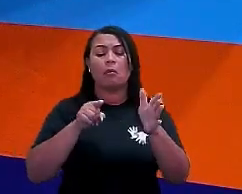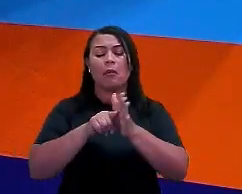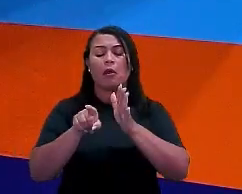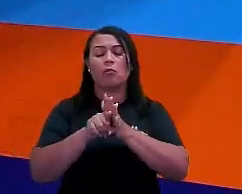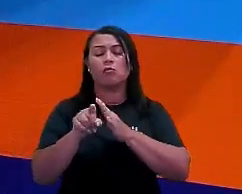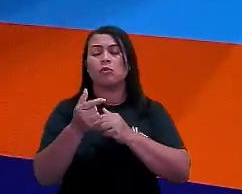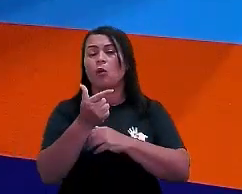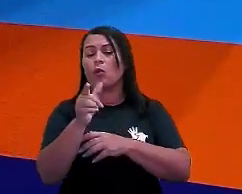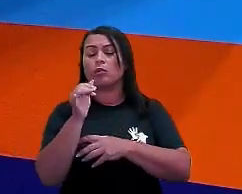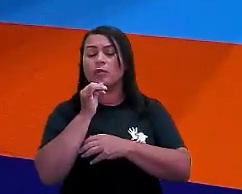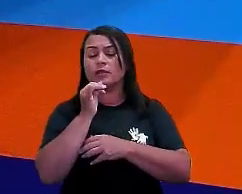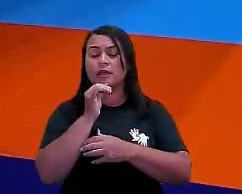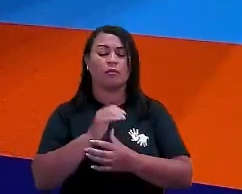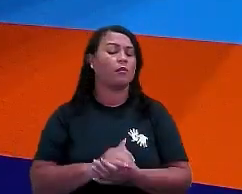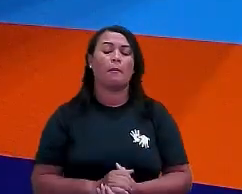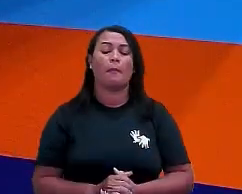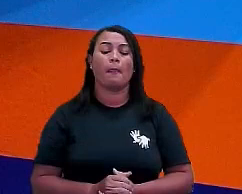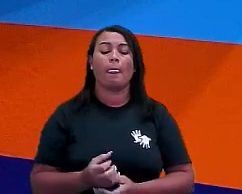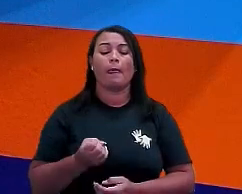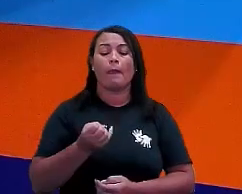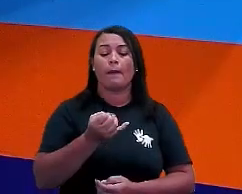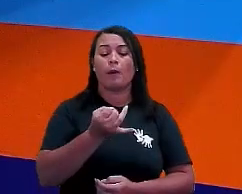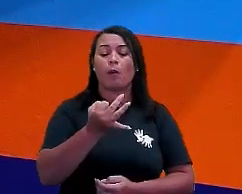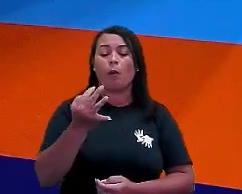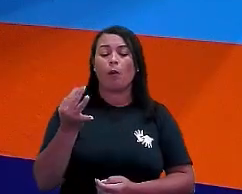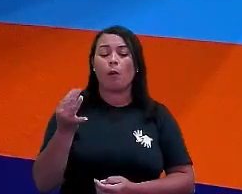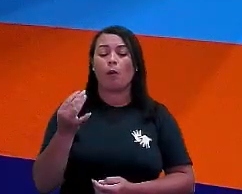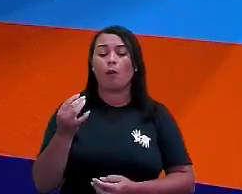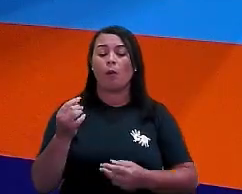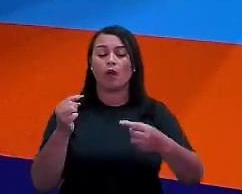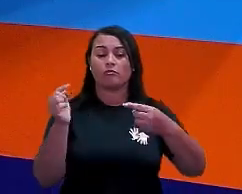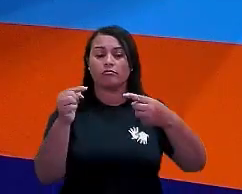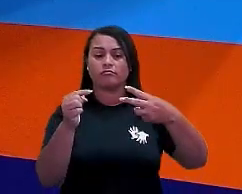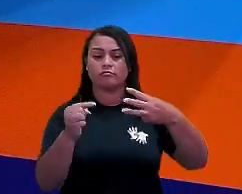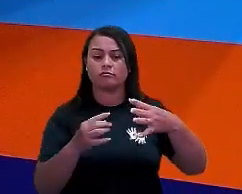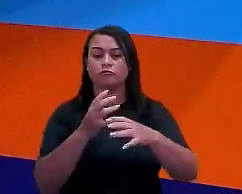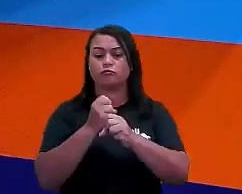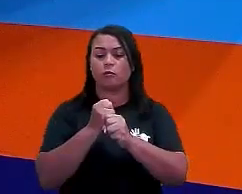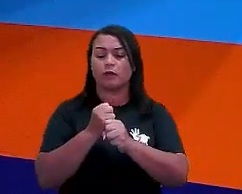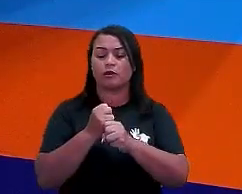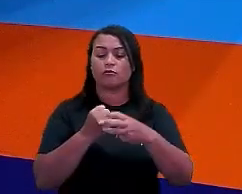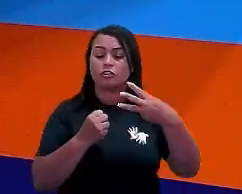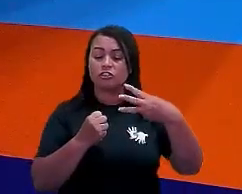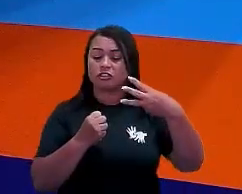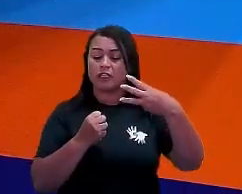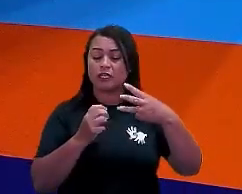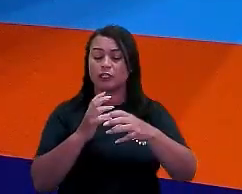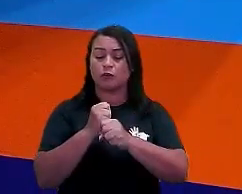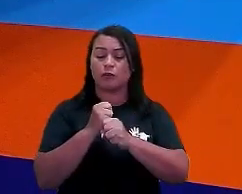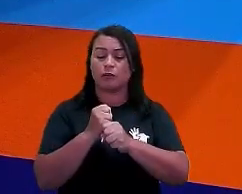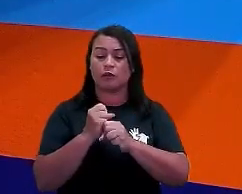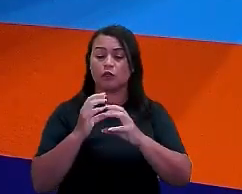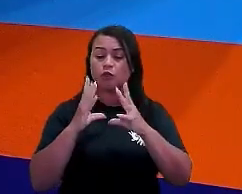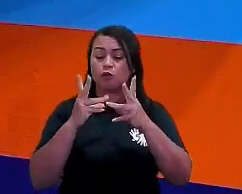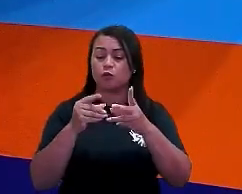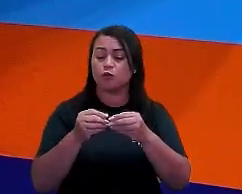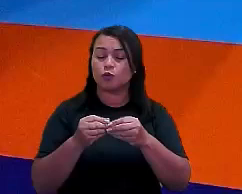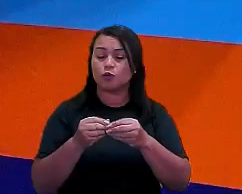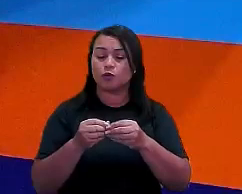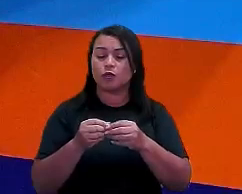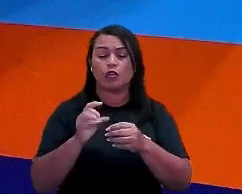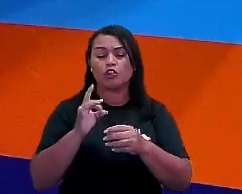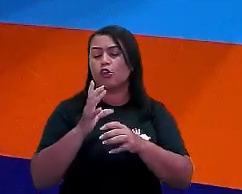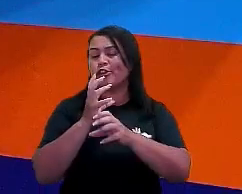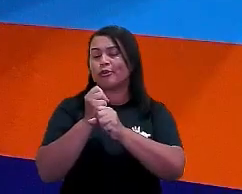perguntas. Por exemplo, quantos pontos as 3 crianças fizeram juntas? Ou fizeram ao todo? Então, é